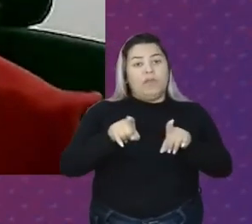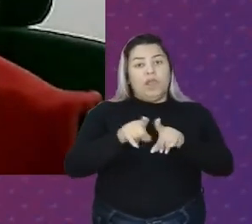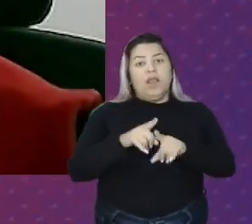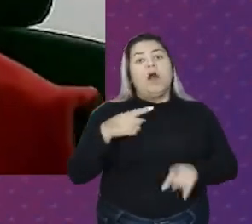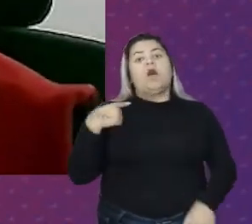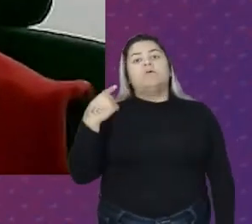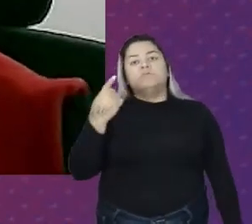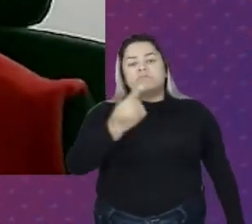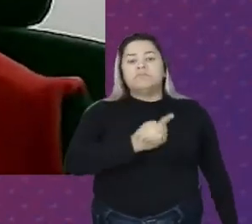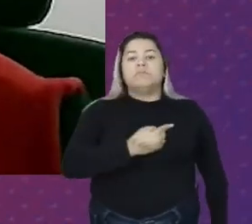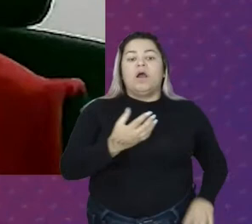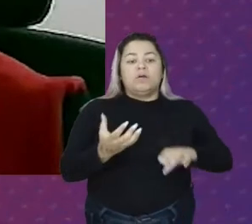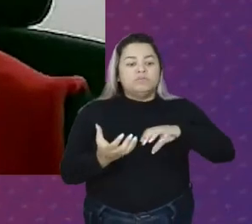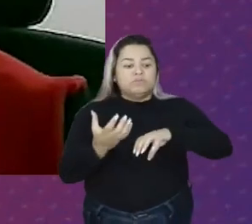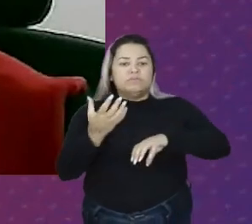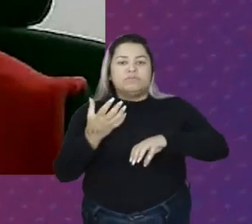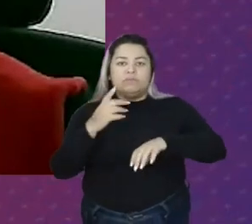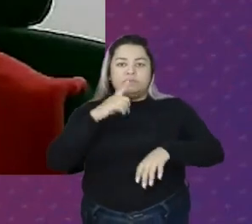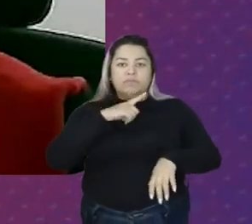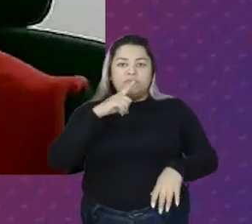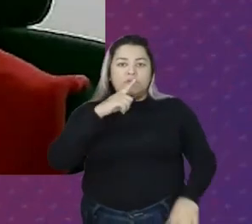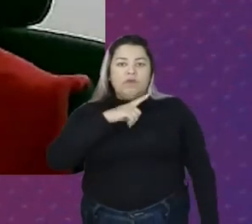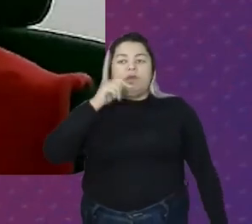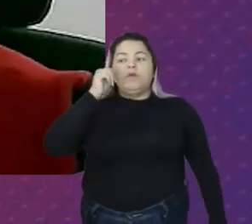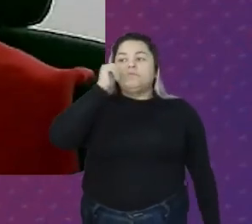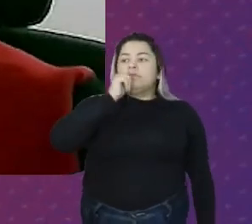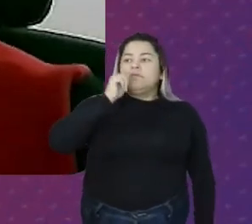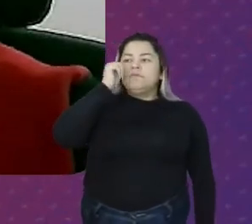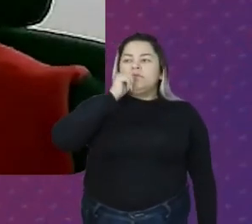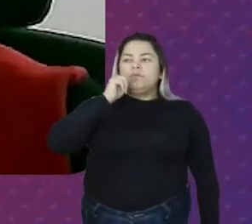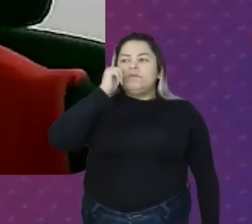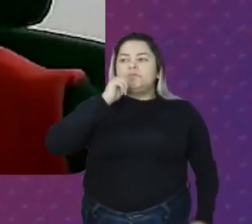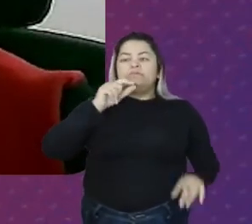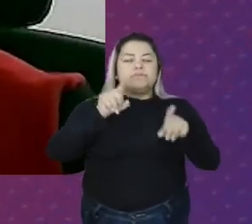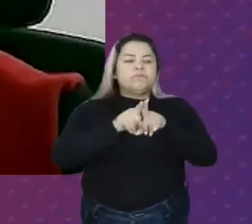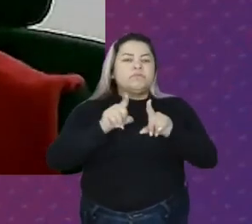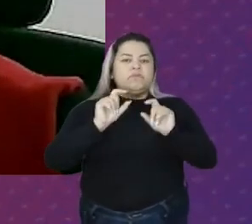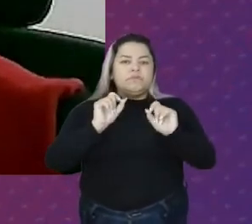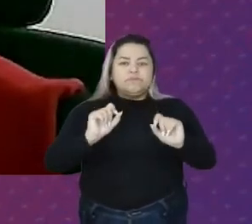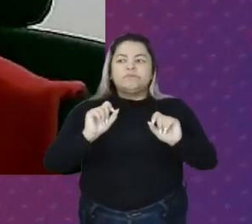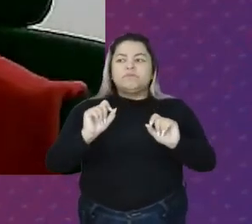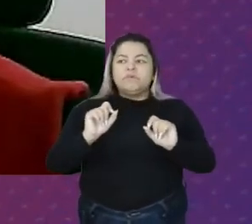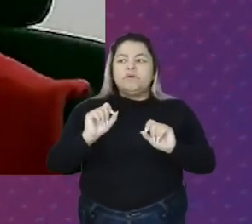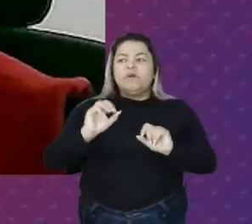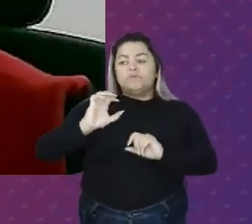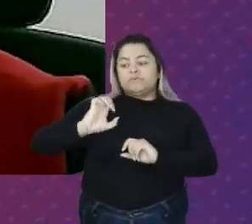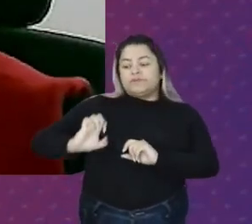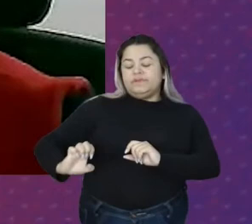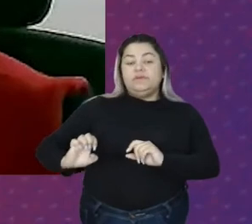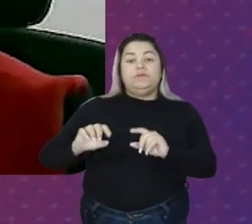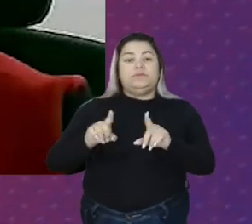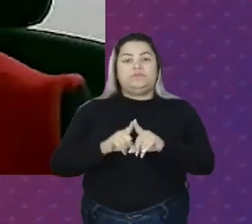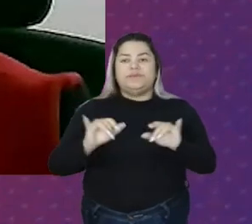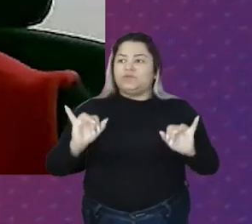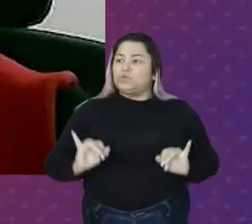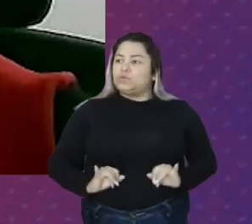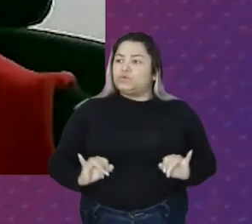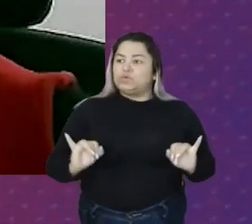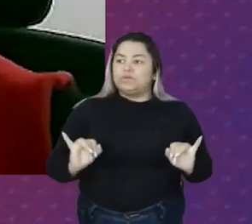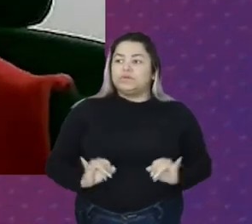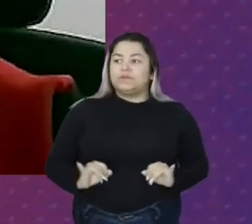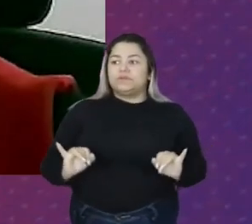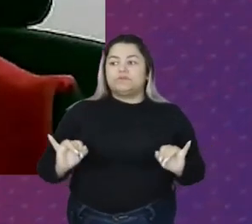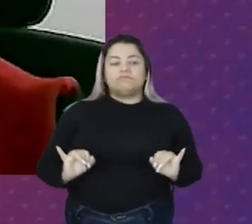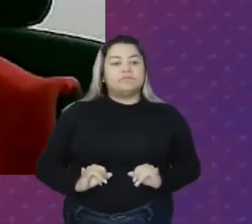Congresso Nacional, onde nós temos mulheres, notadamente mulheres da esquerda, sofrendo